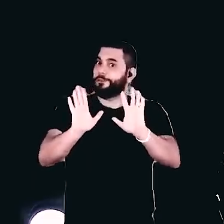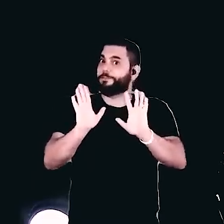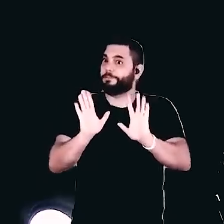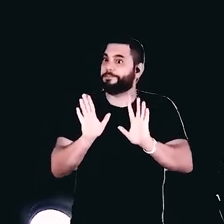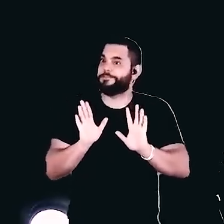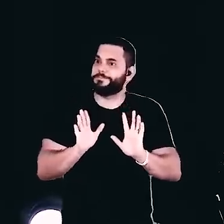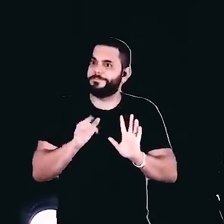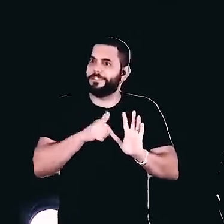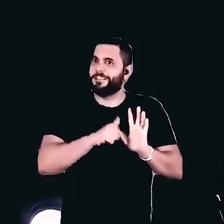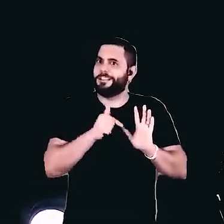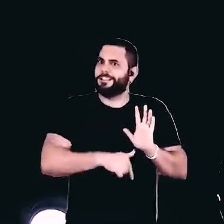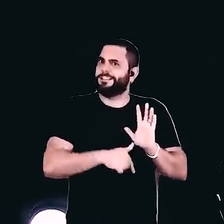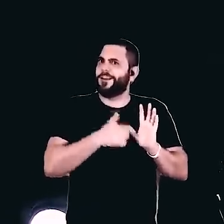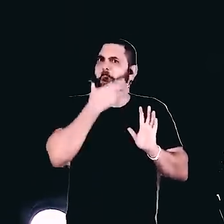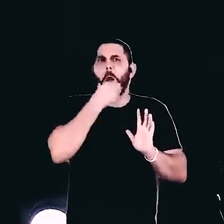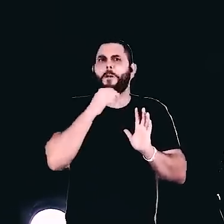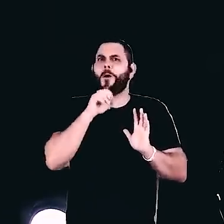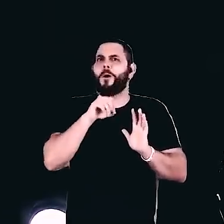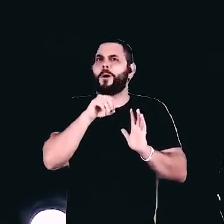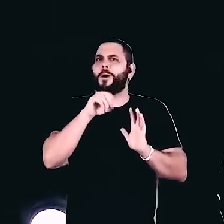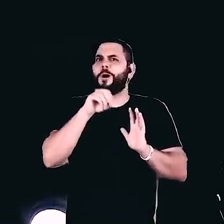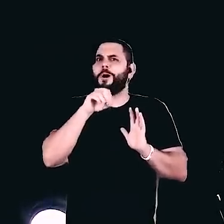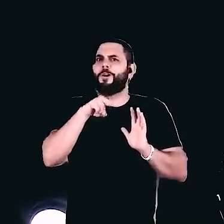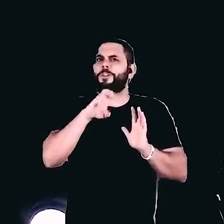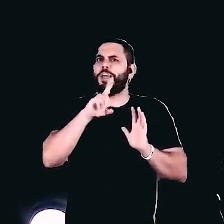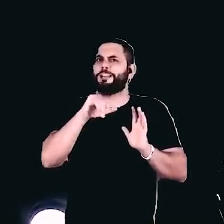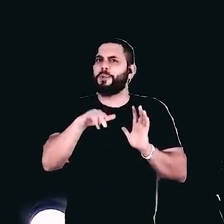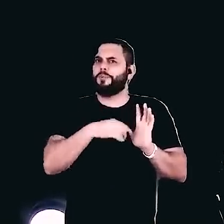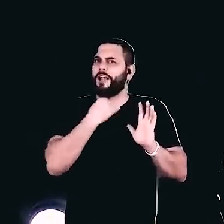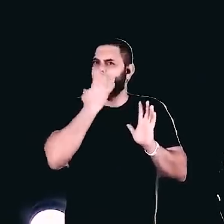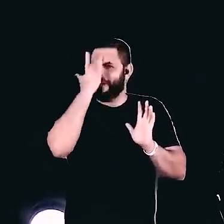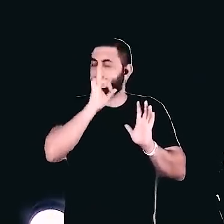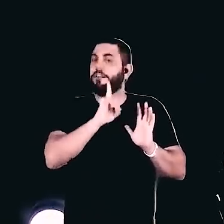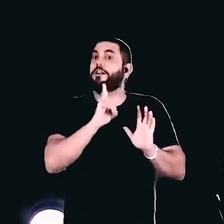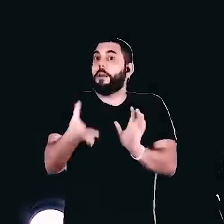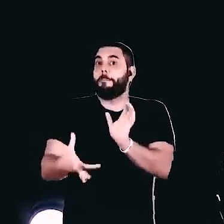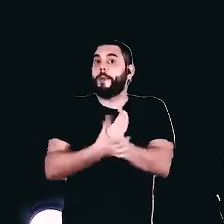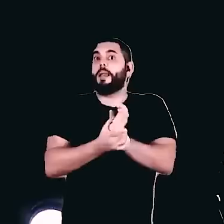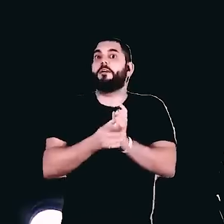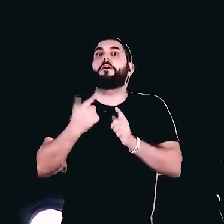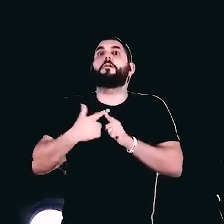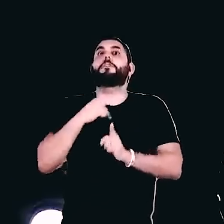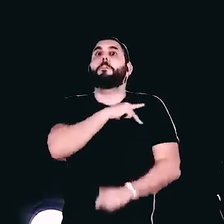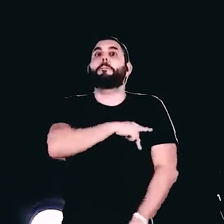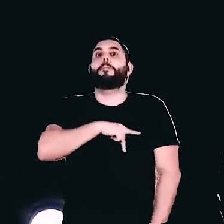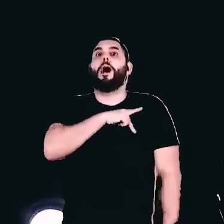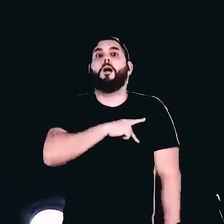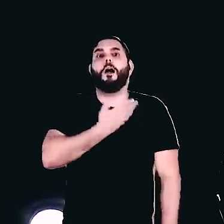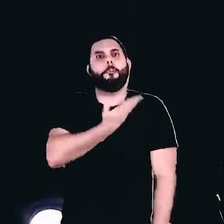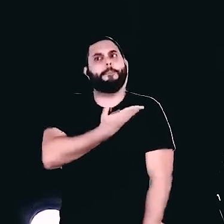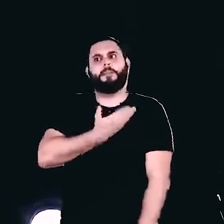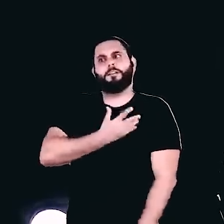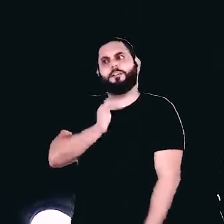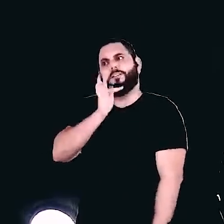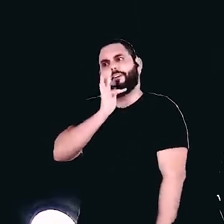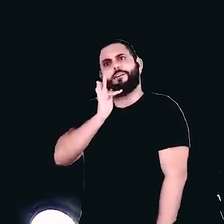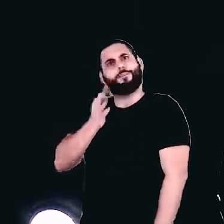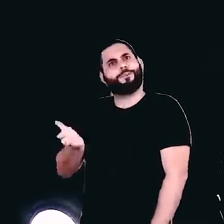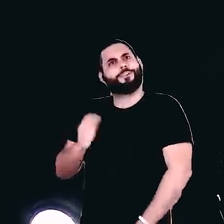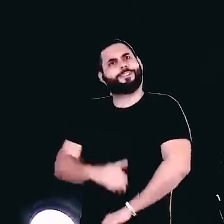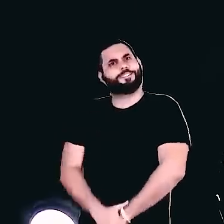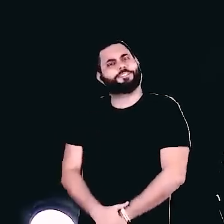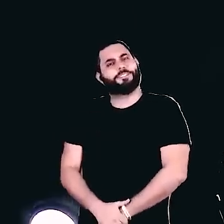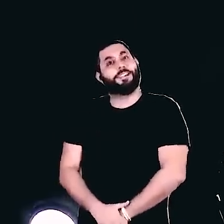não estava muito boa para Onésimo, não. Ele havia sido pego, porque Paulo era amigo de Filemão. Então,